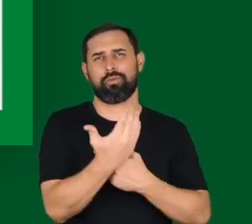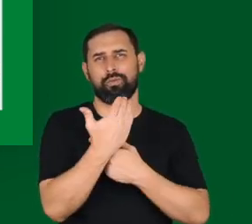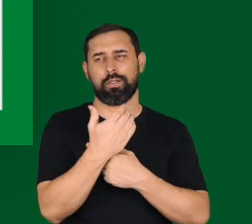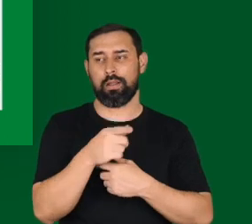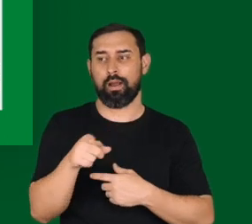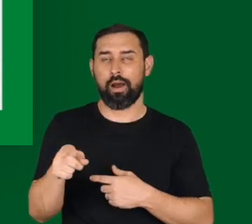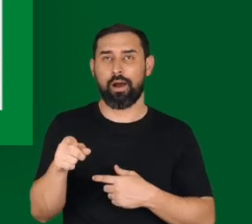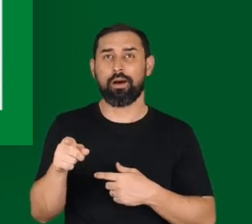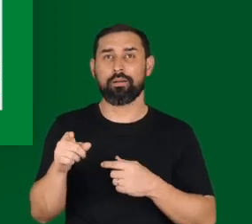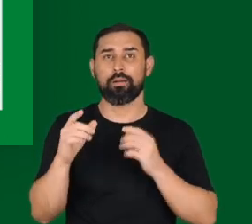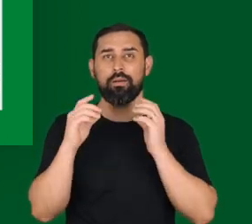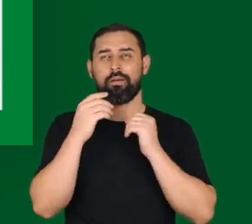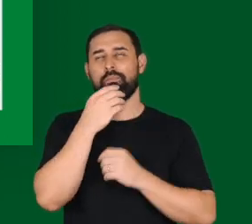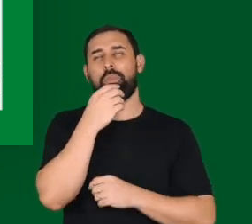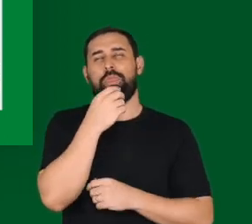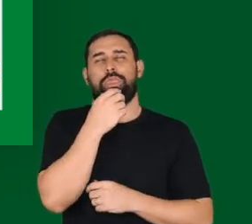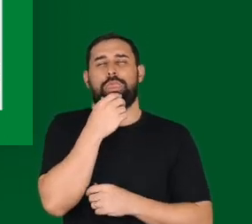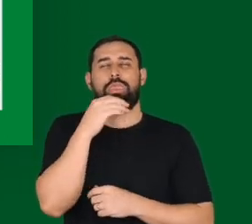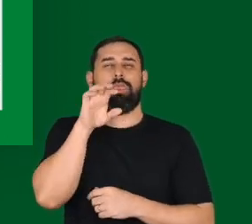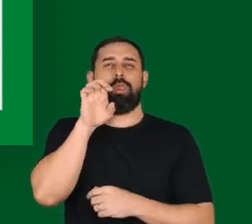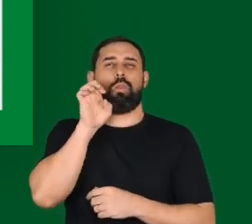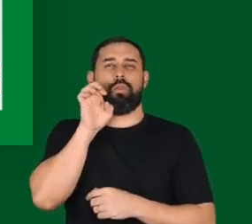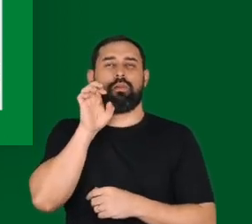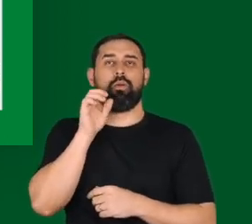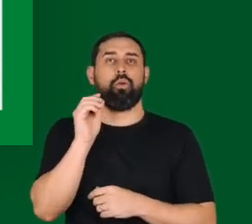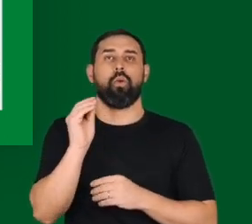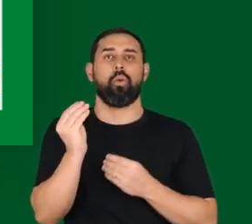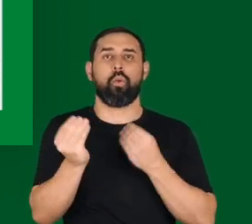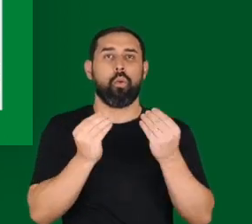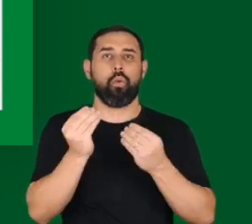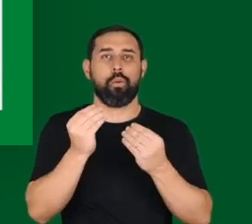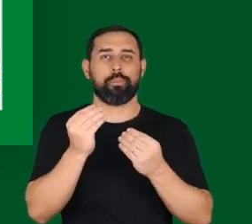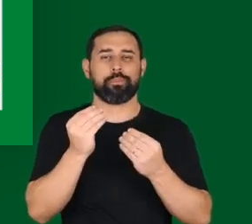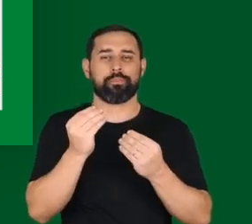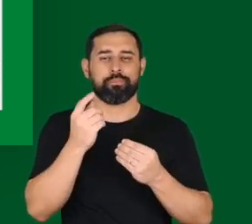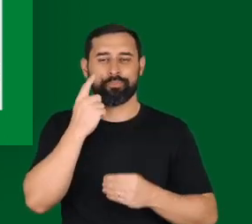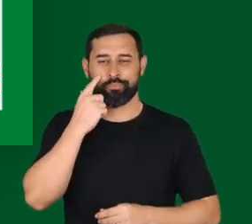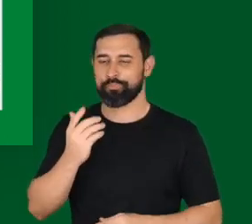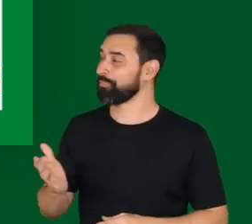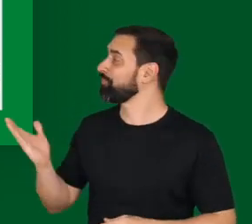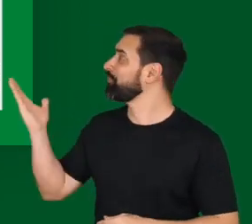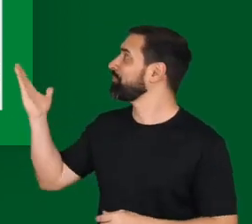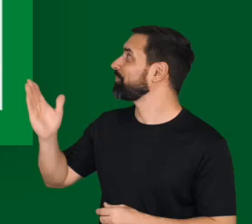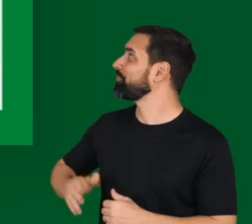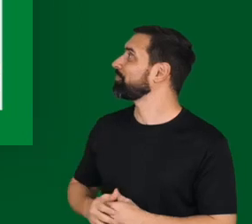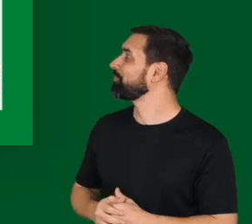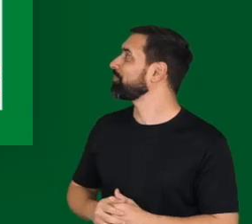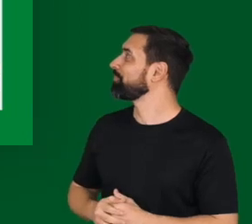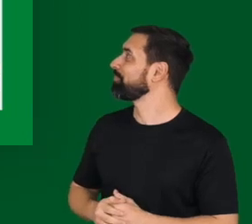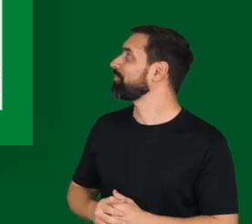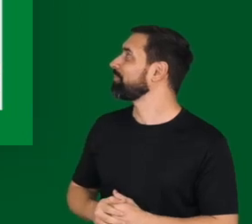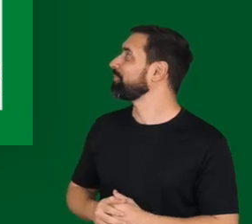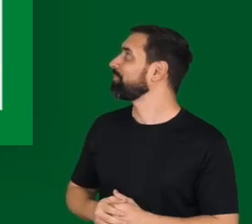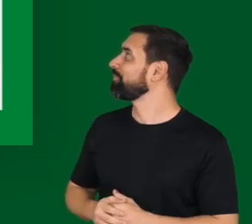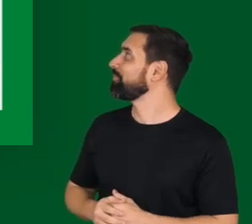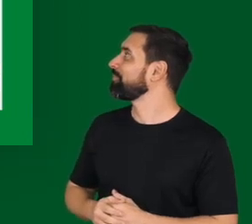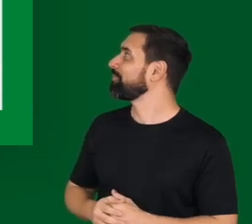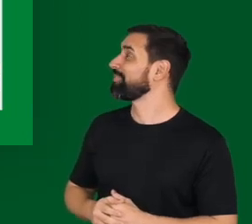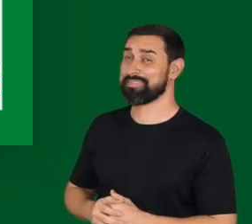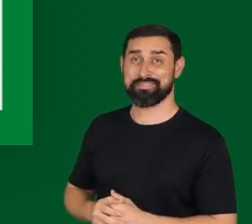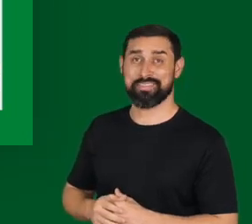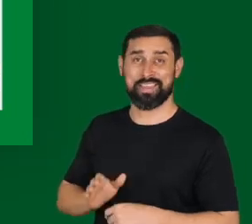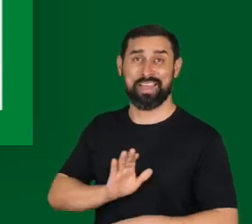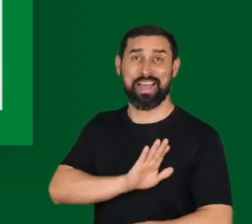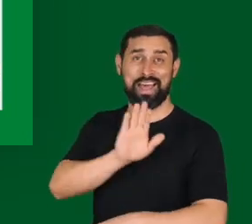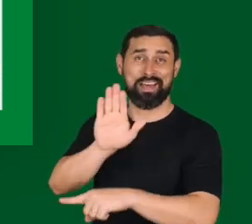ali adequados para a gente realmente aliviar essa queda da base da língua. O primeiro é a cânula orofaríngea, né, que é a nossa